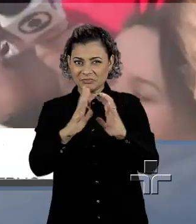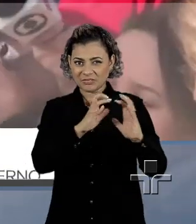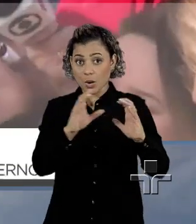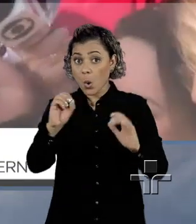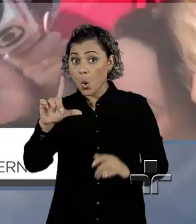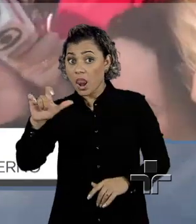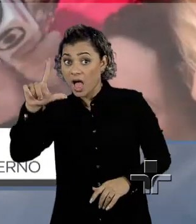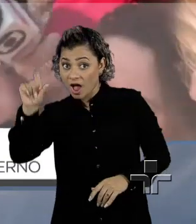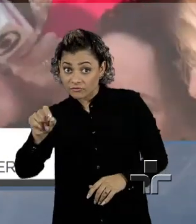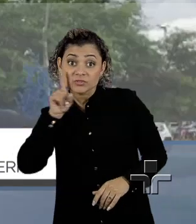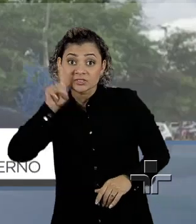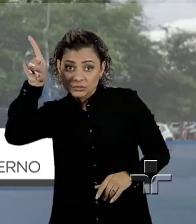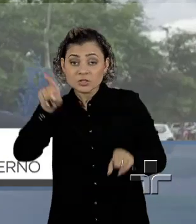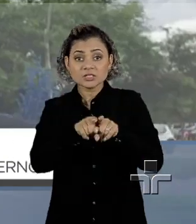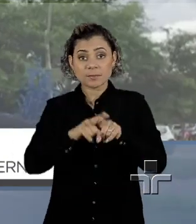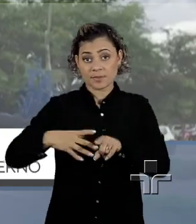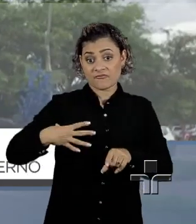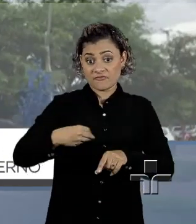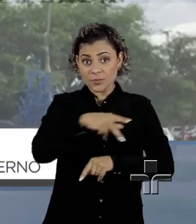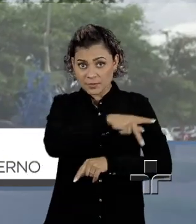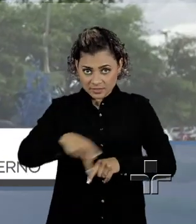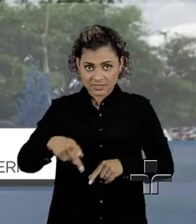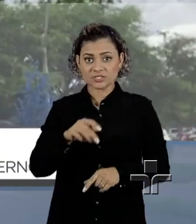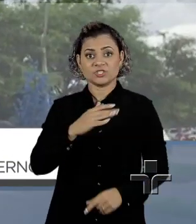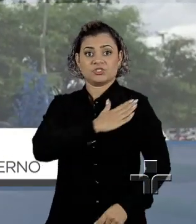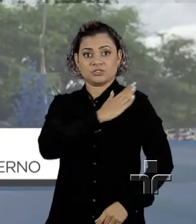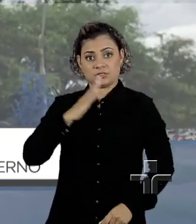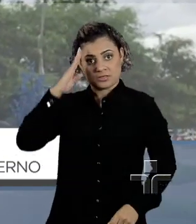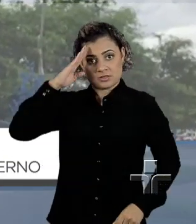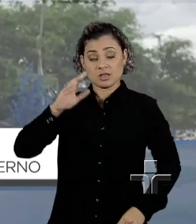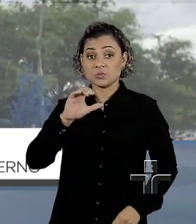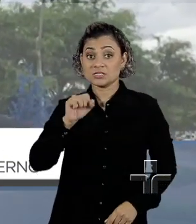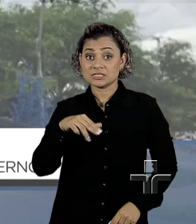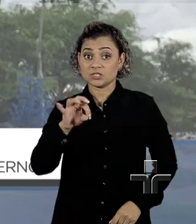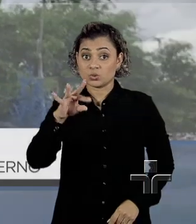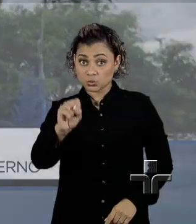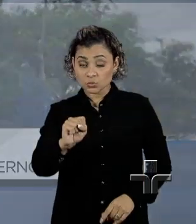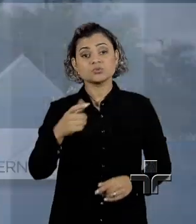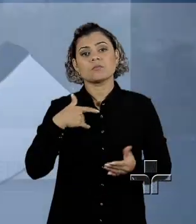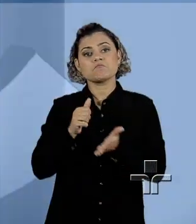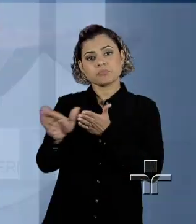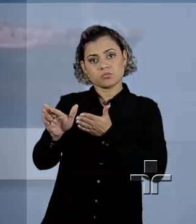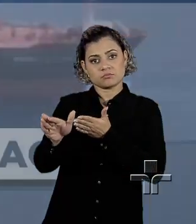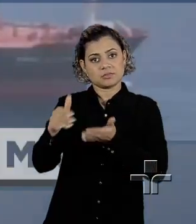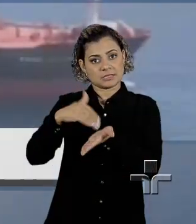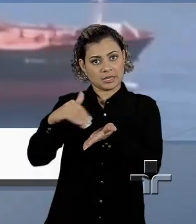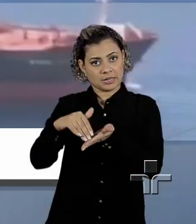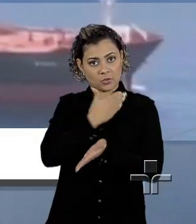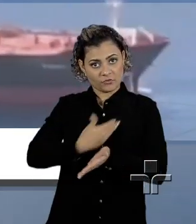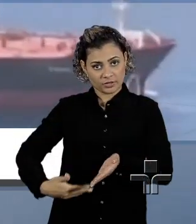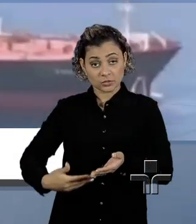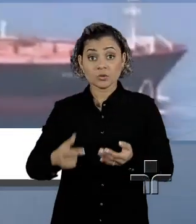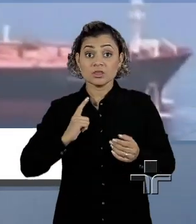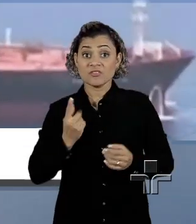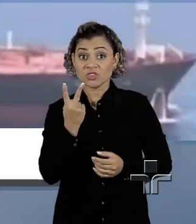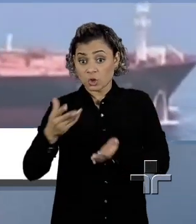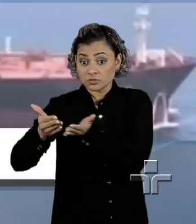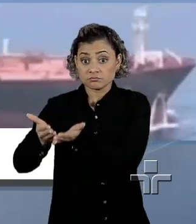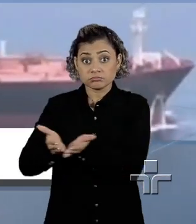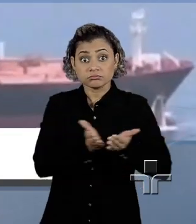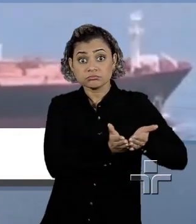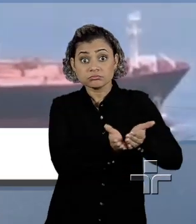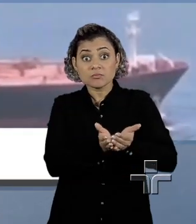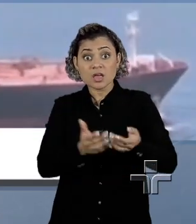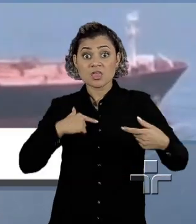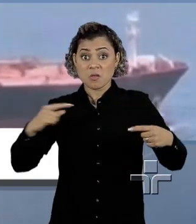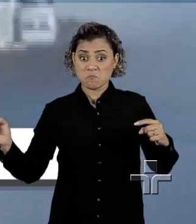Olavo de Carvalho e os filhos do presidente, General Santos Cruz deixa a secretaria do governo. 2 navios petroleiros são